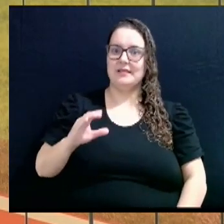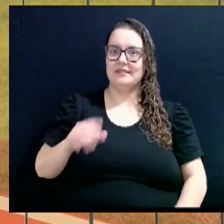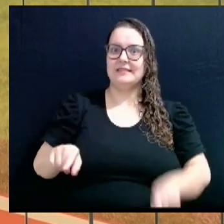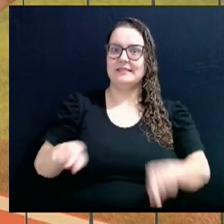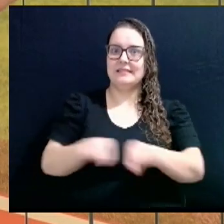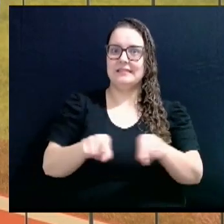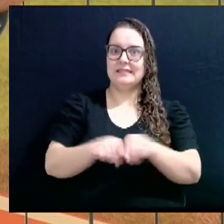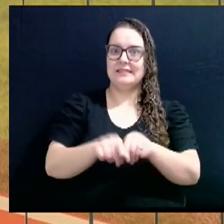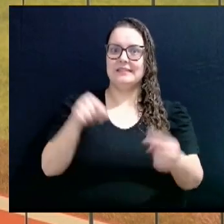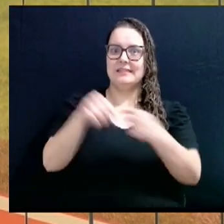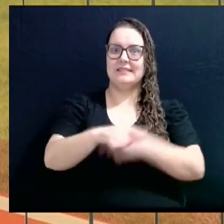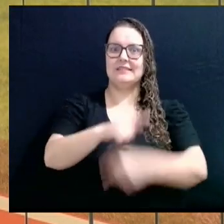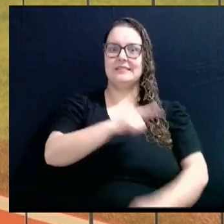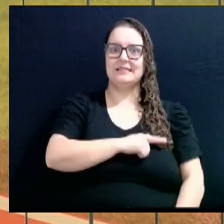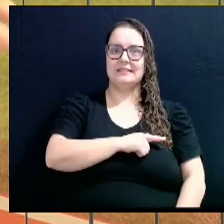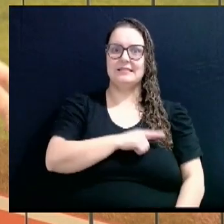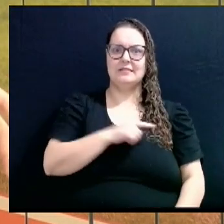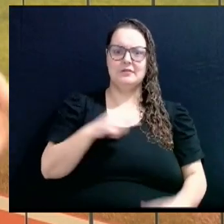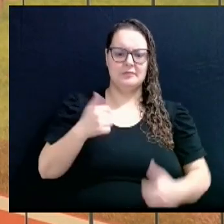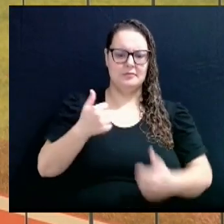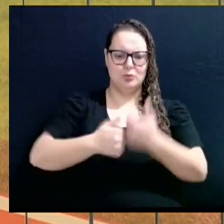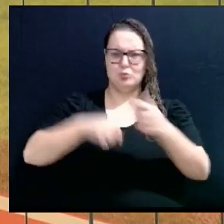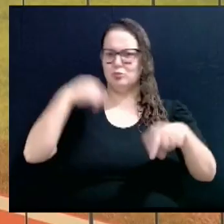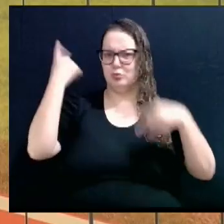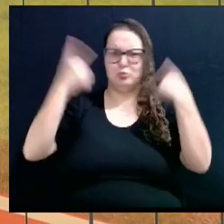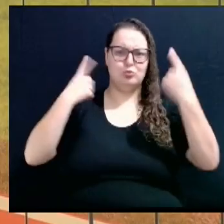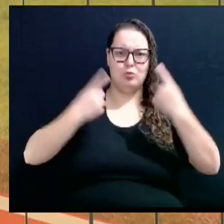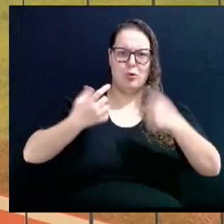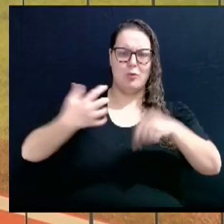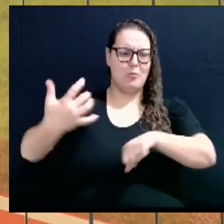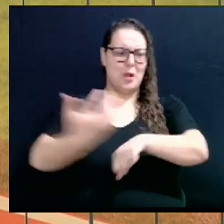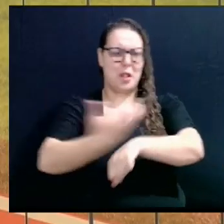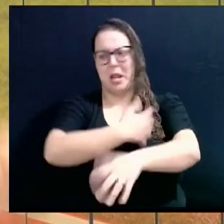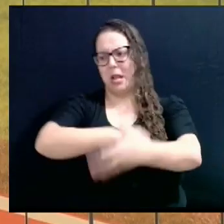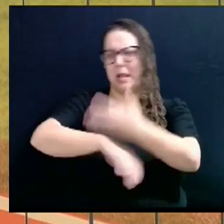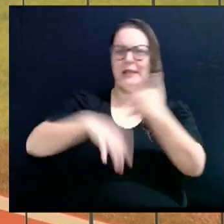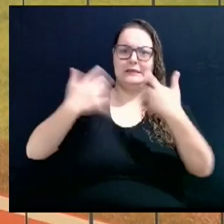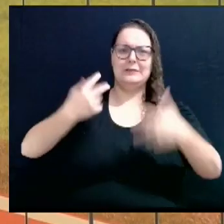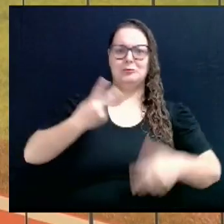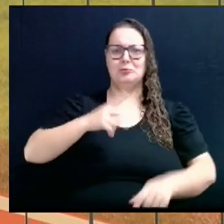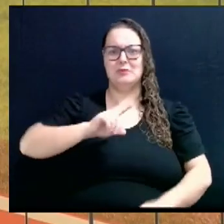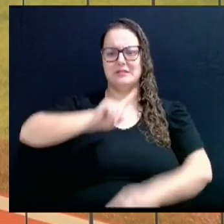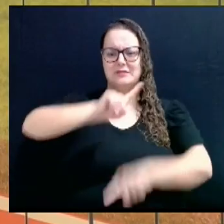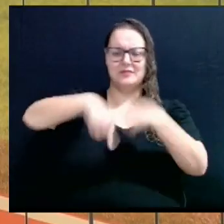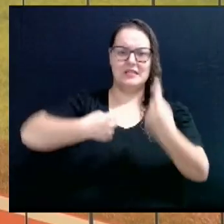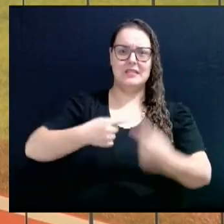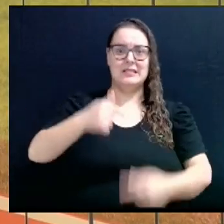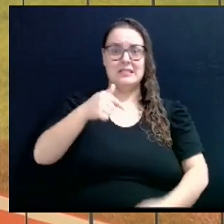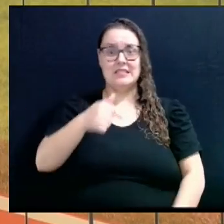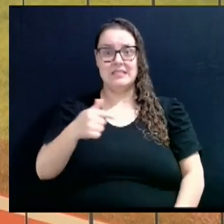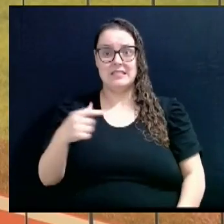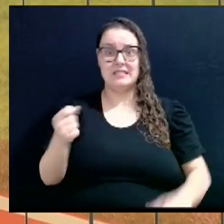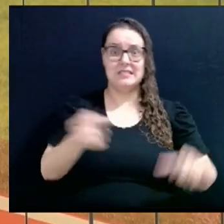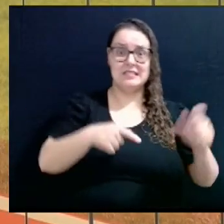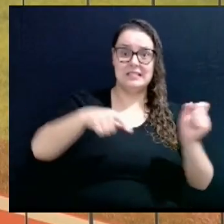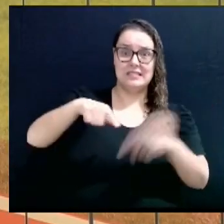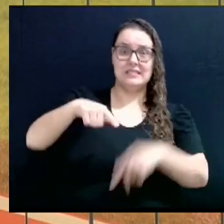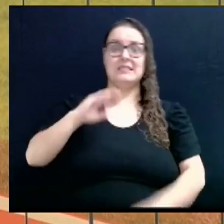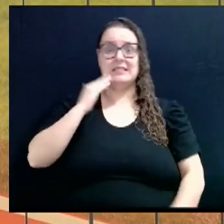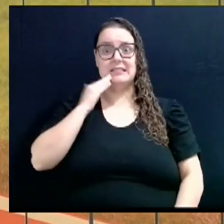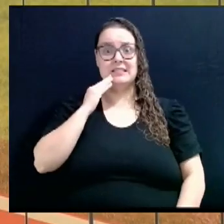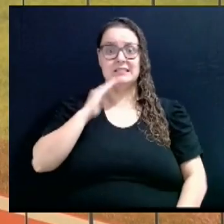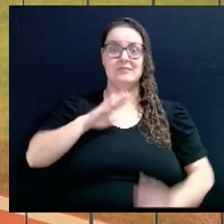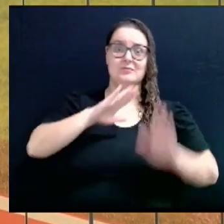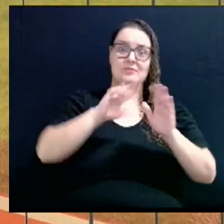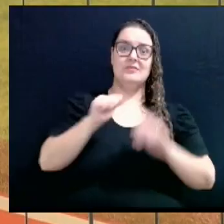um jogo maluco, viu? Cheio de emoção, 2 viradas, 7 gols, falha do goleiro Andrei, mas no